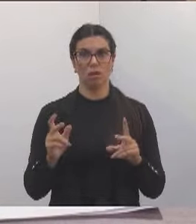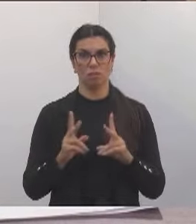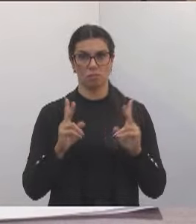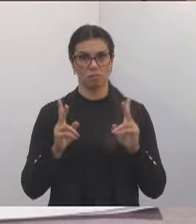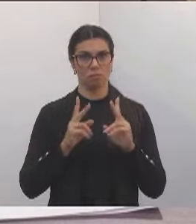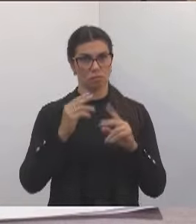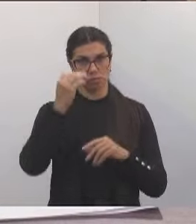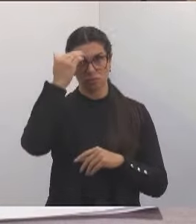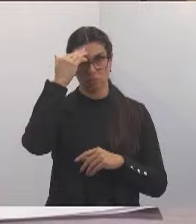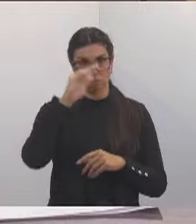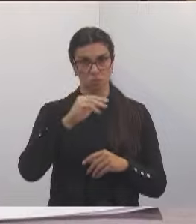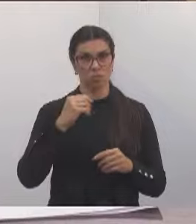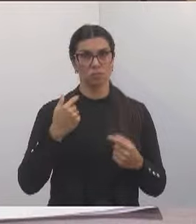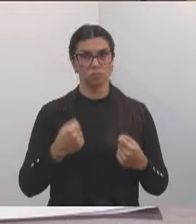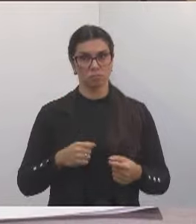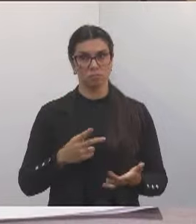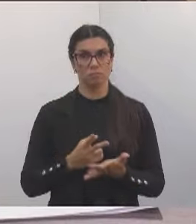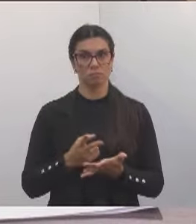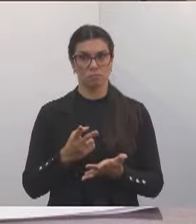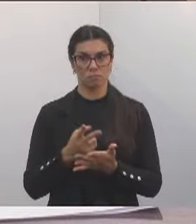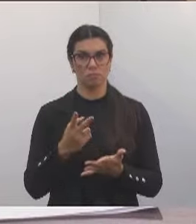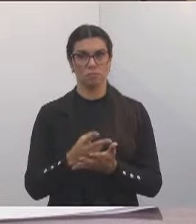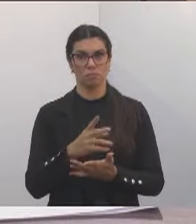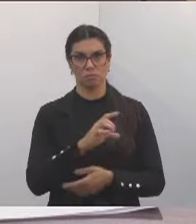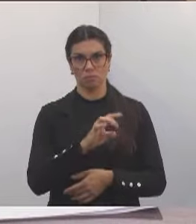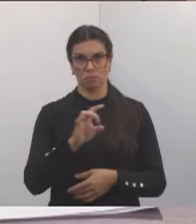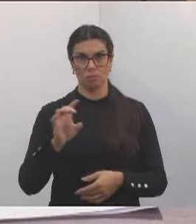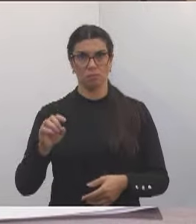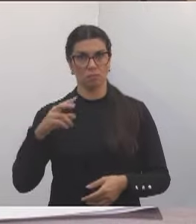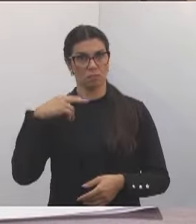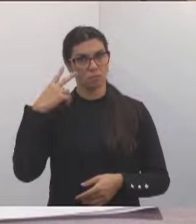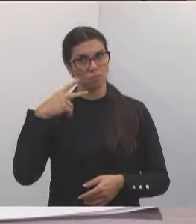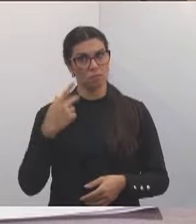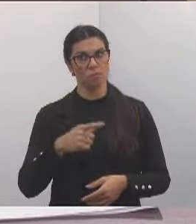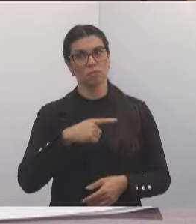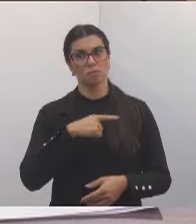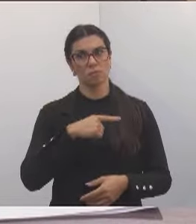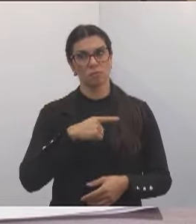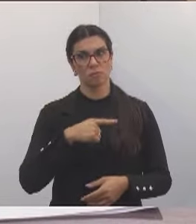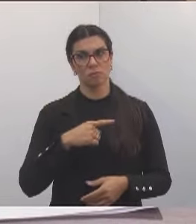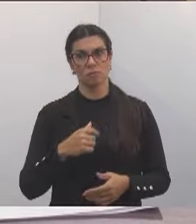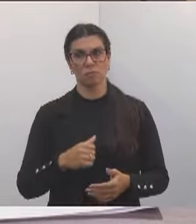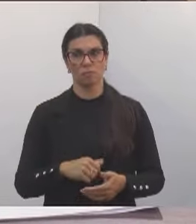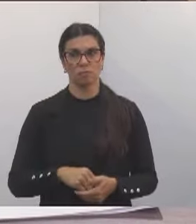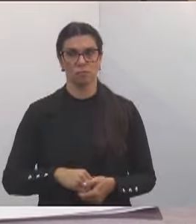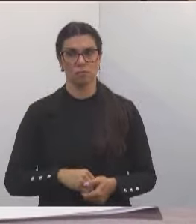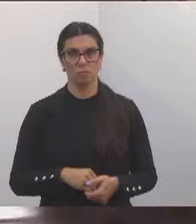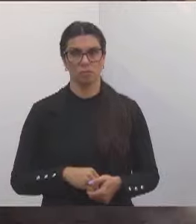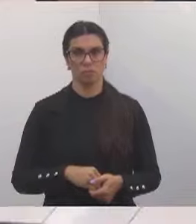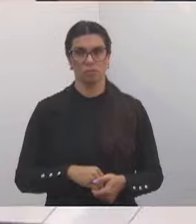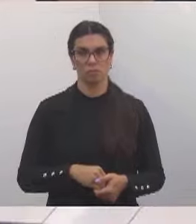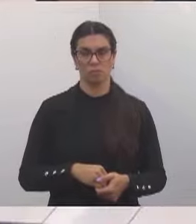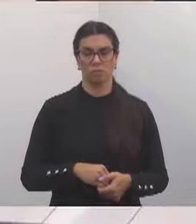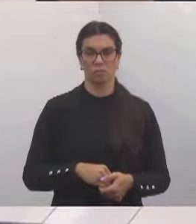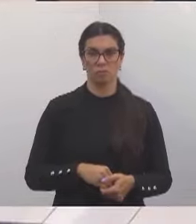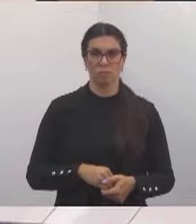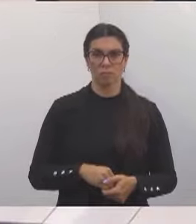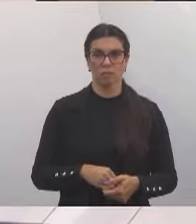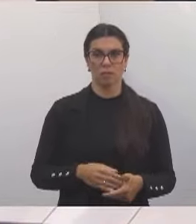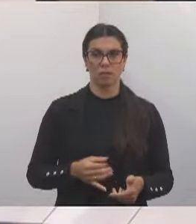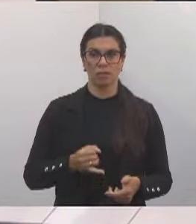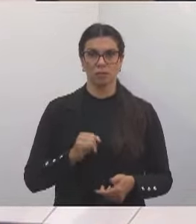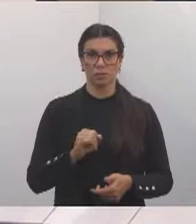porque senão aí o mundo não tem jeito mesmo. Né? Os dois lados aí tem que fazer o certo, o correto. Se não existisse